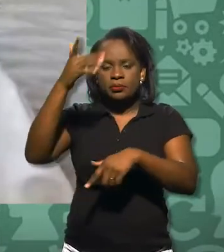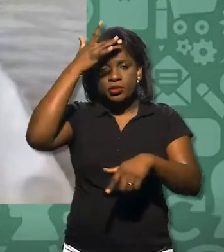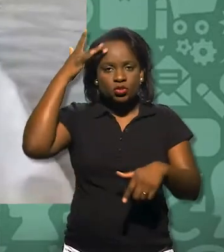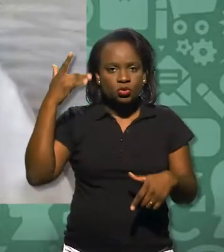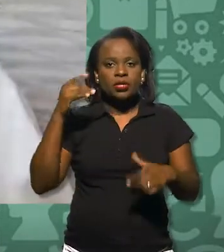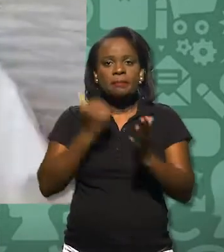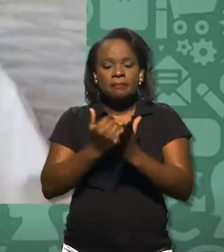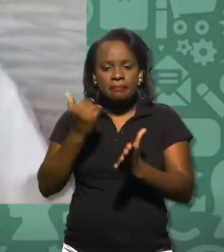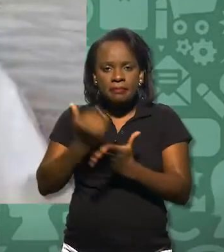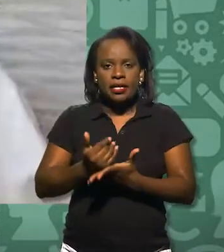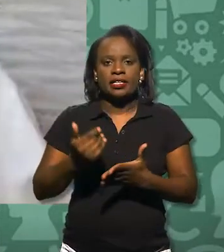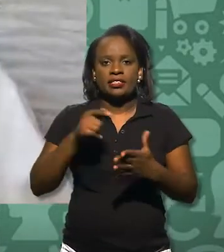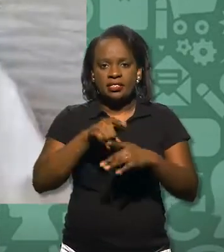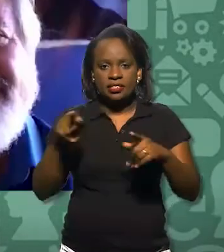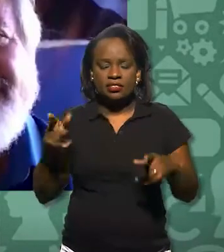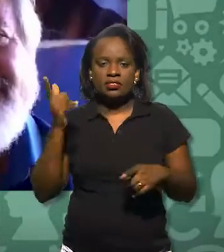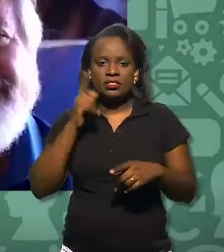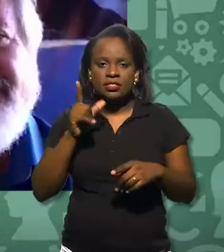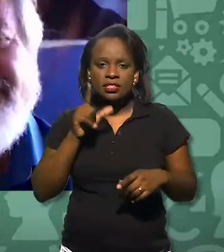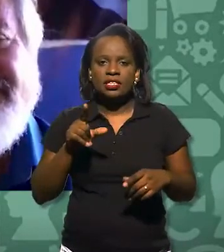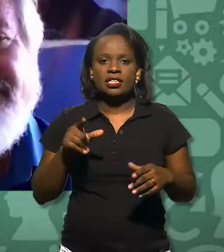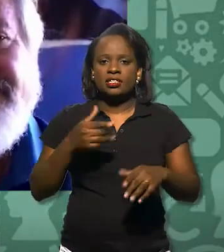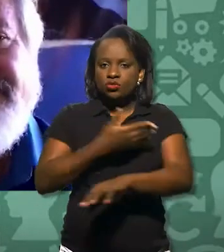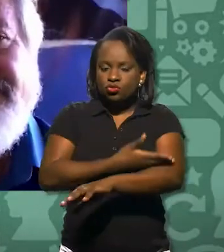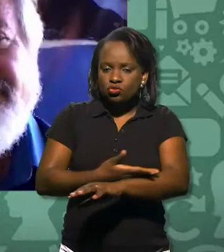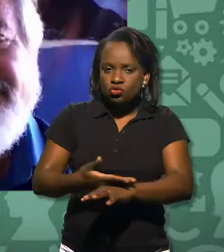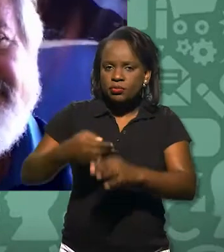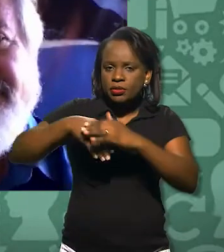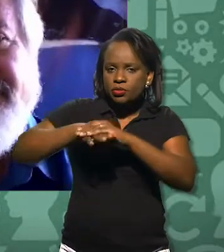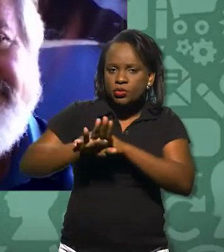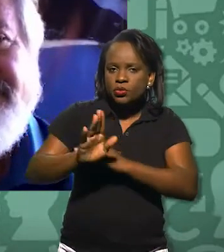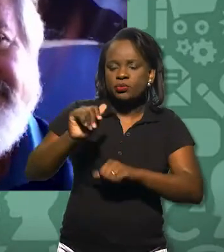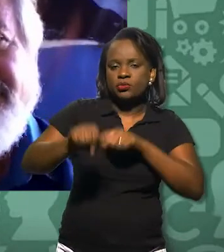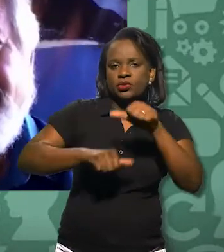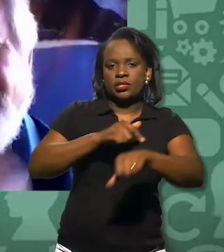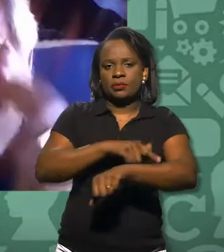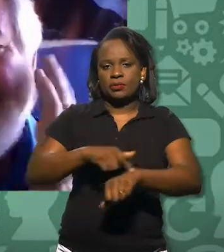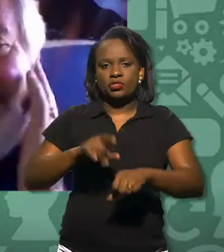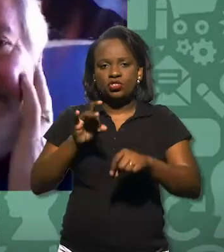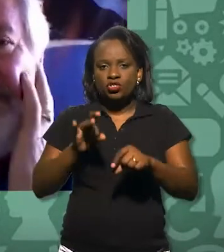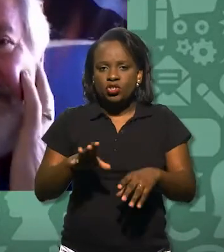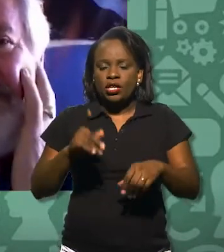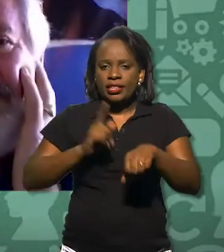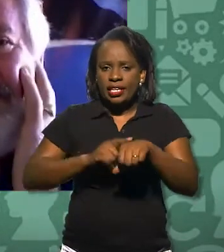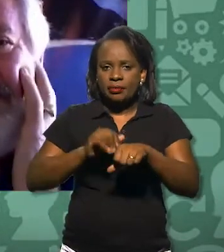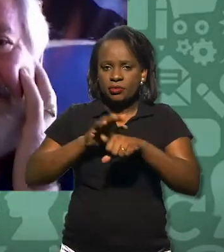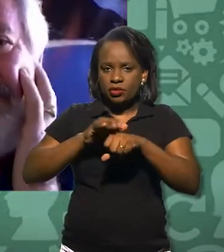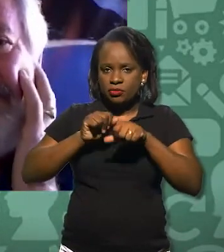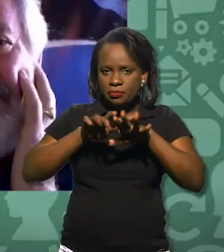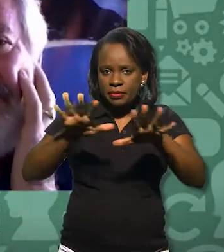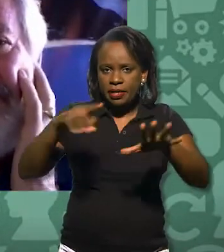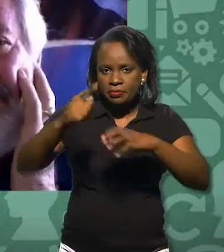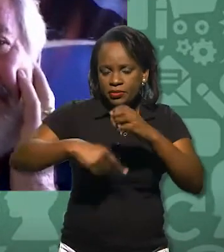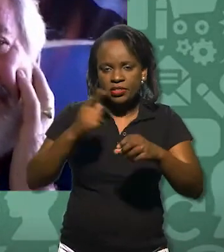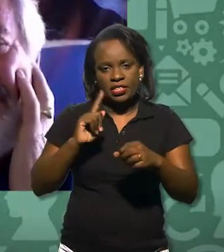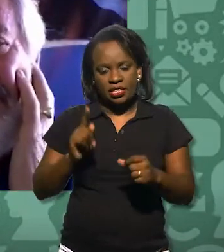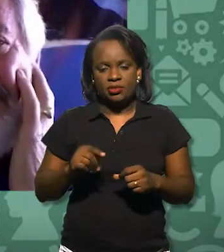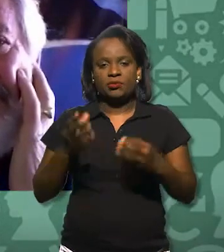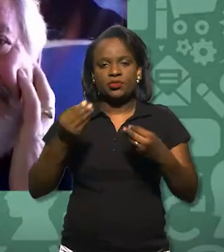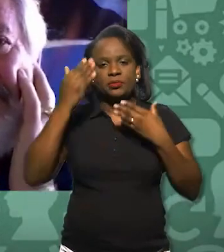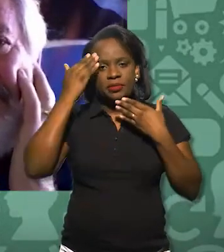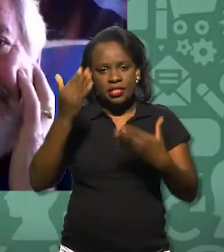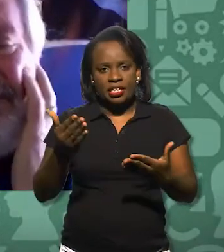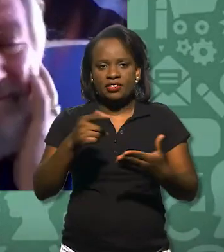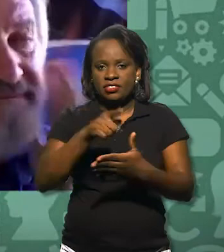para frente para que cada vez mais pessoas tenham esses hábitos, esse comportamento, que não fique só durante a pandemia, né, gente?